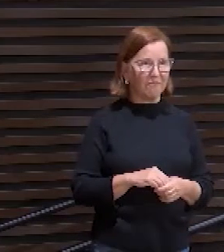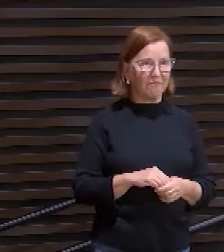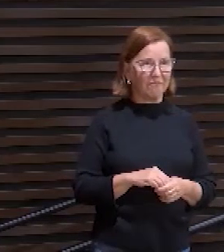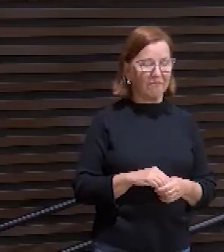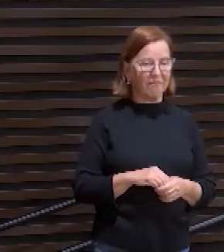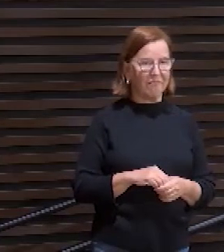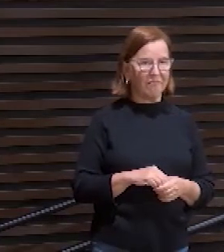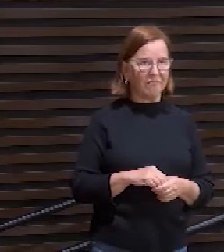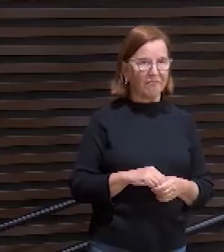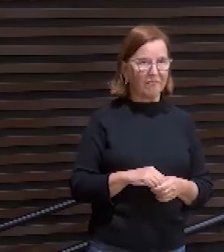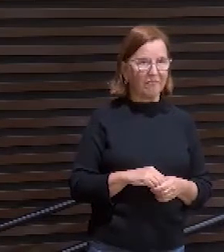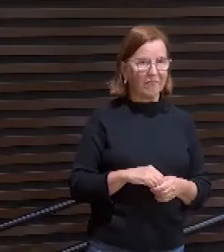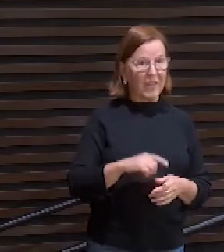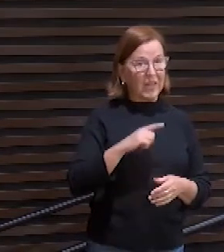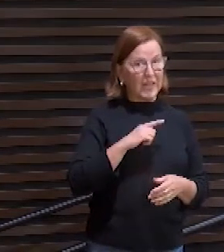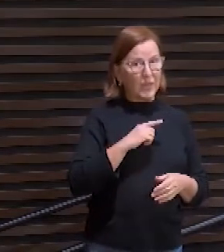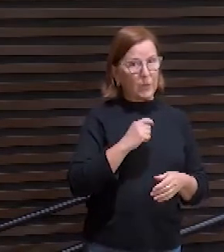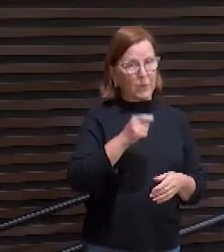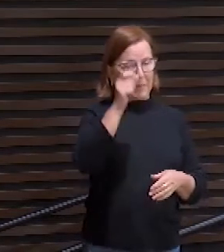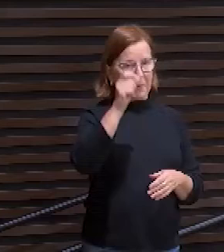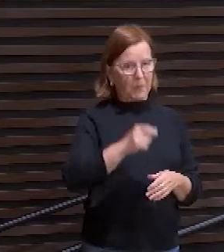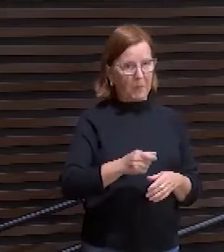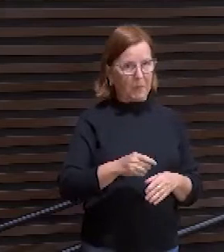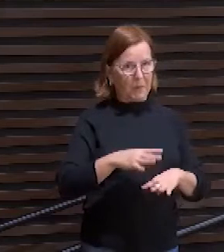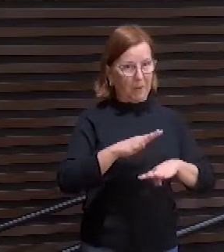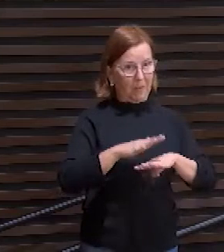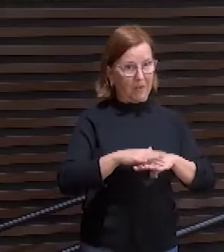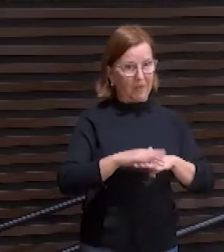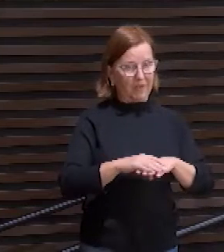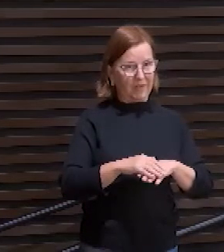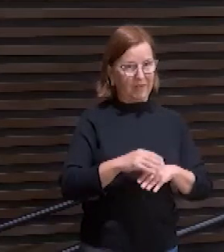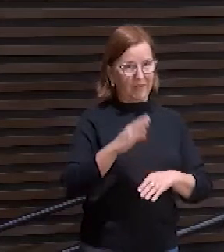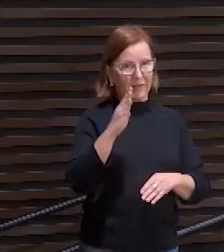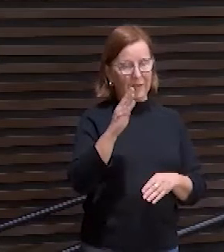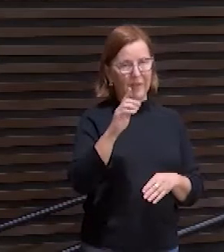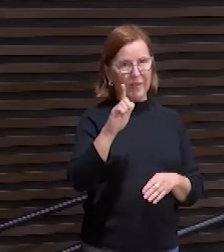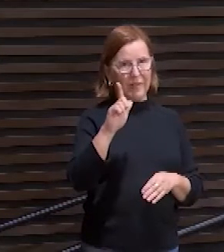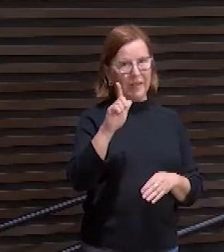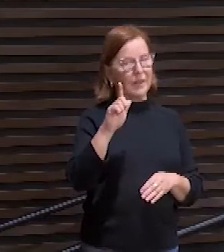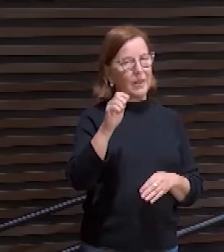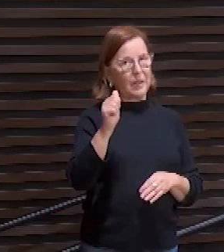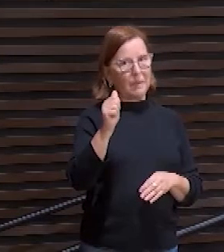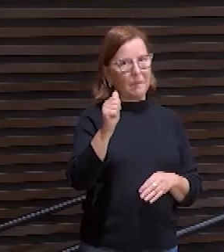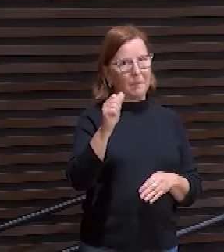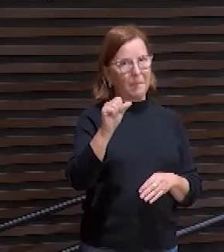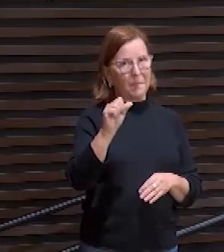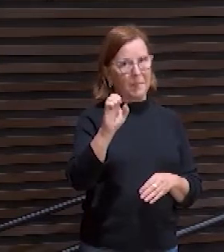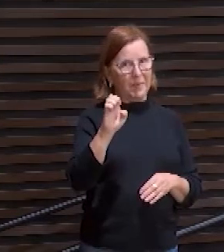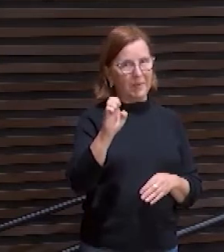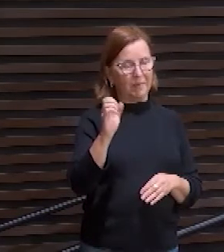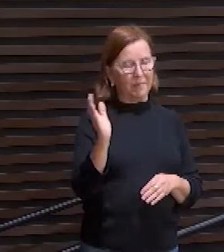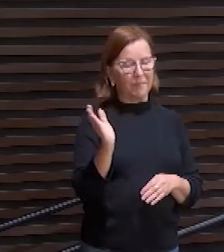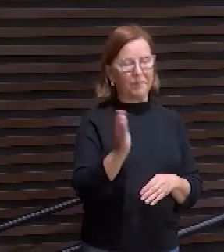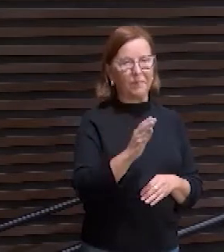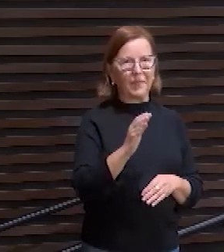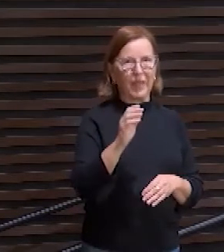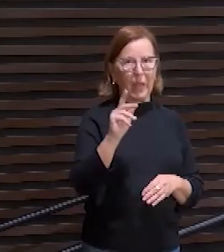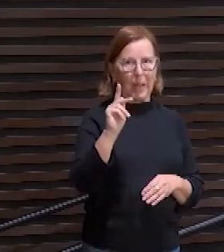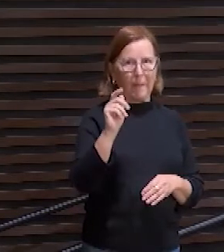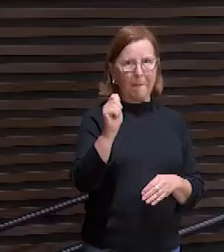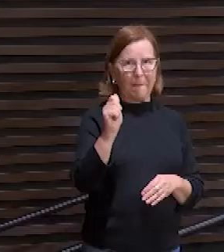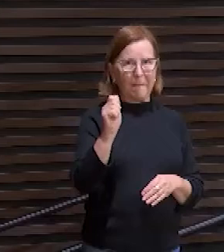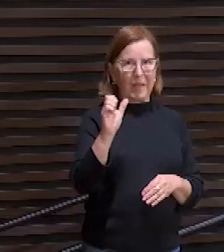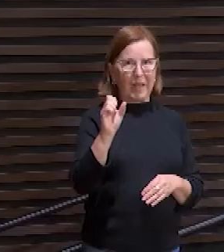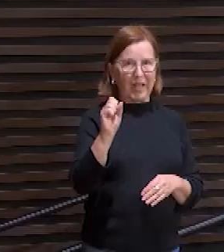tem um matemático, que é o Blaise Pascal. Eu gosto muito de uma frase que ele escreveu. Ele